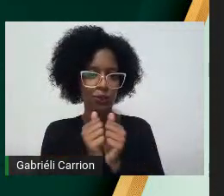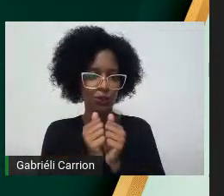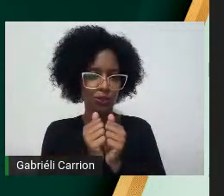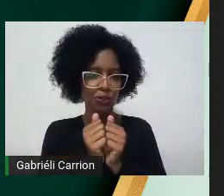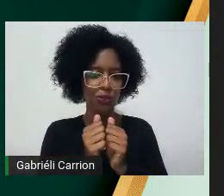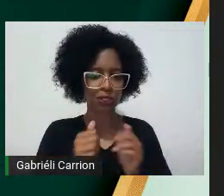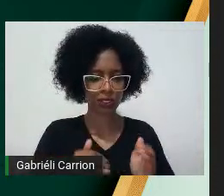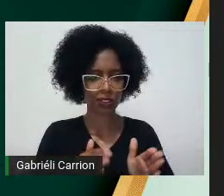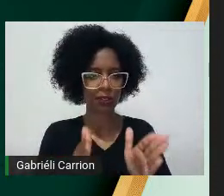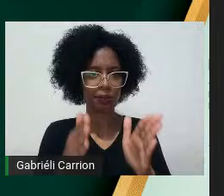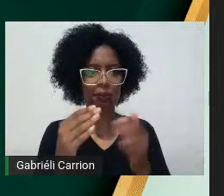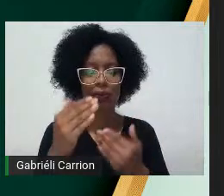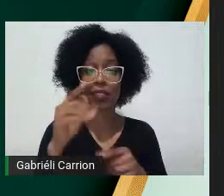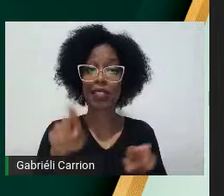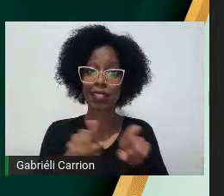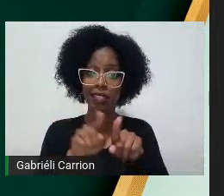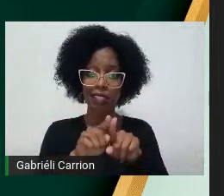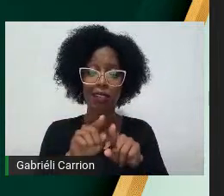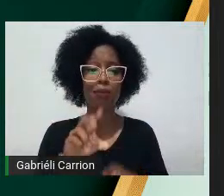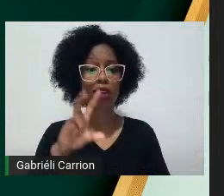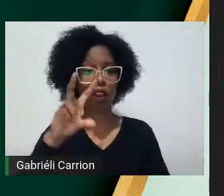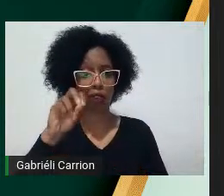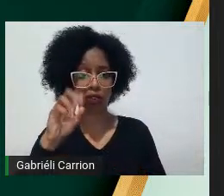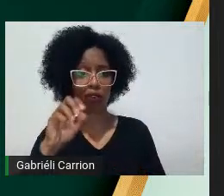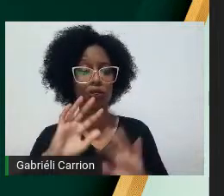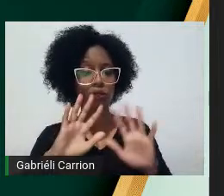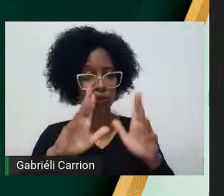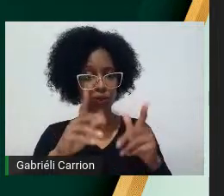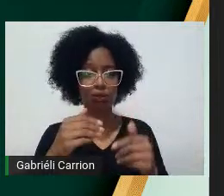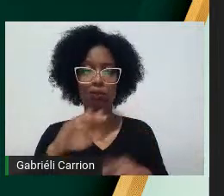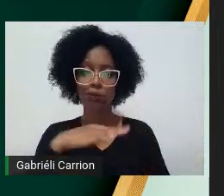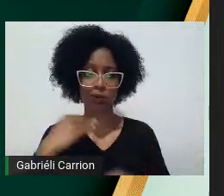jornada, em especial aos meus avós, que Deus os tenha.